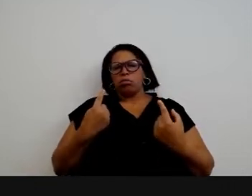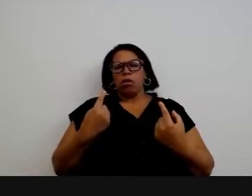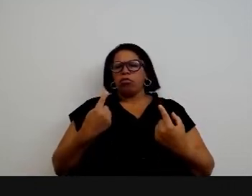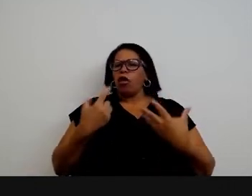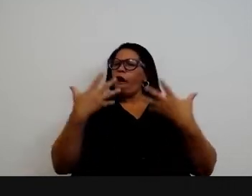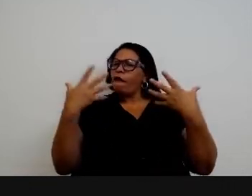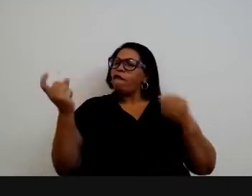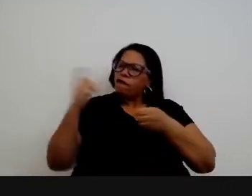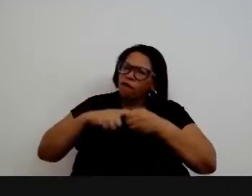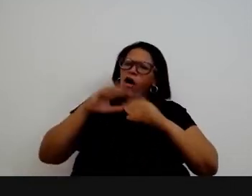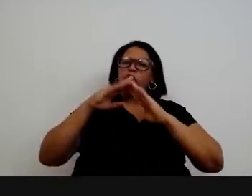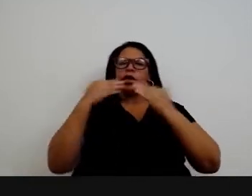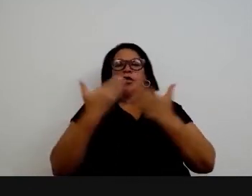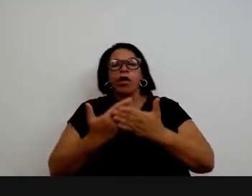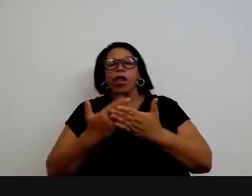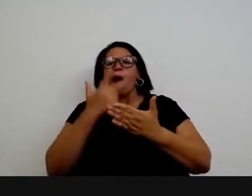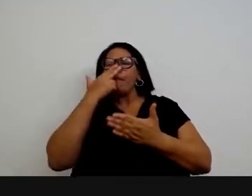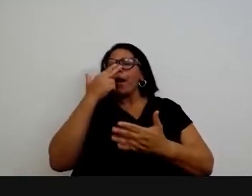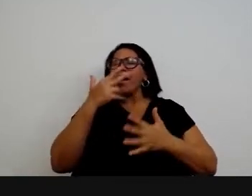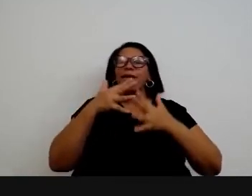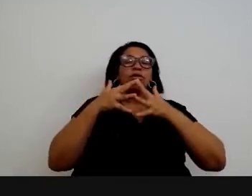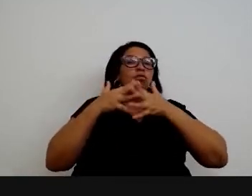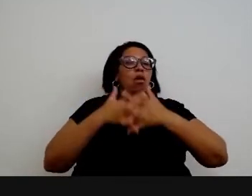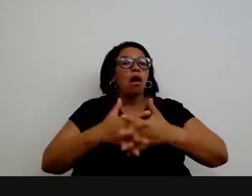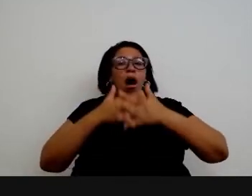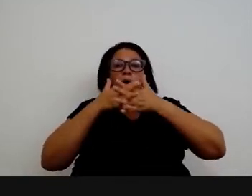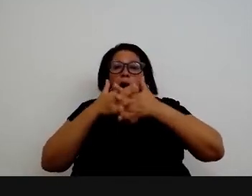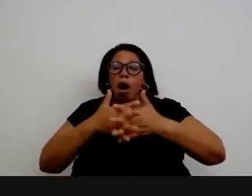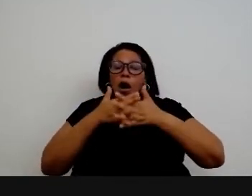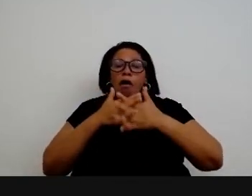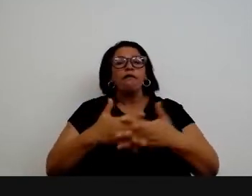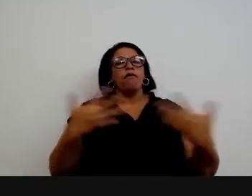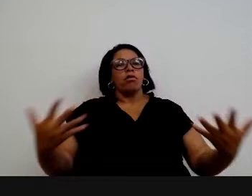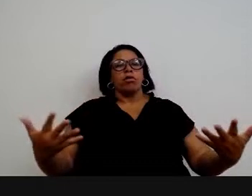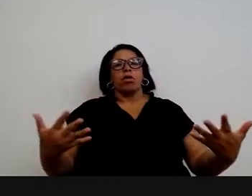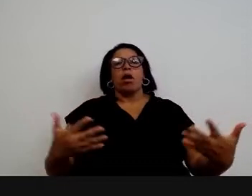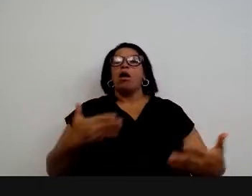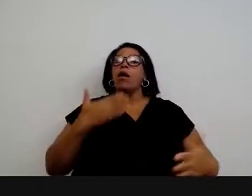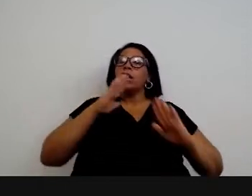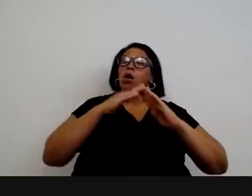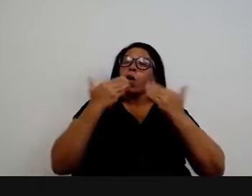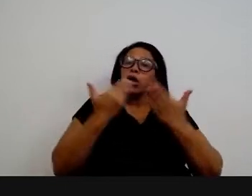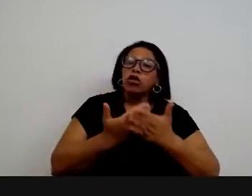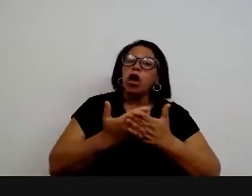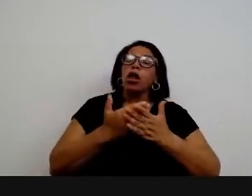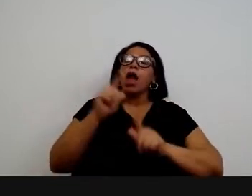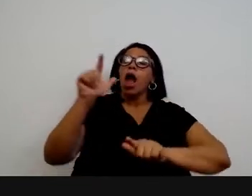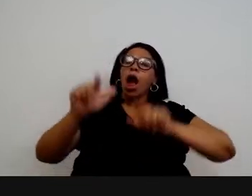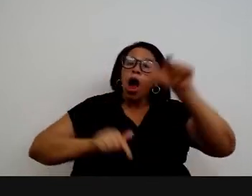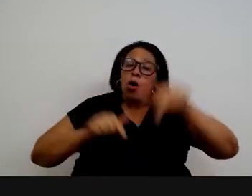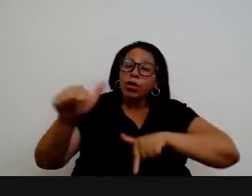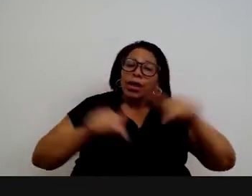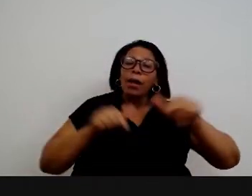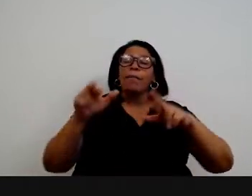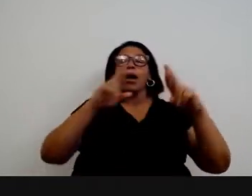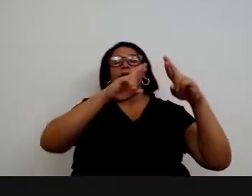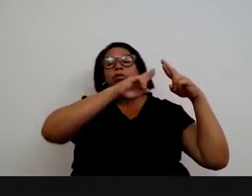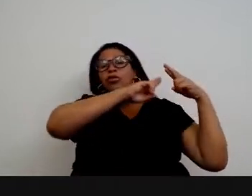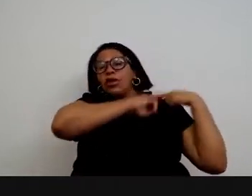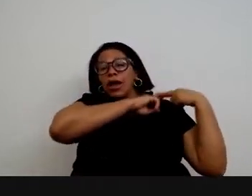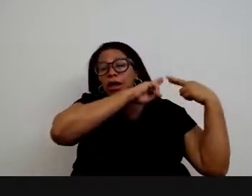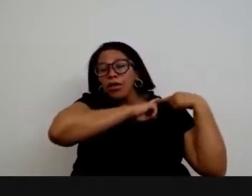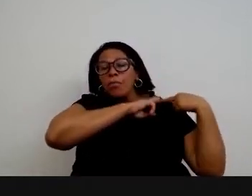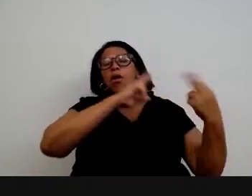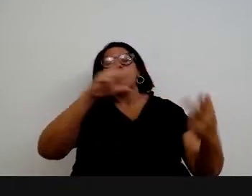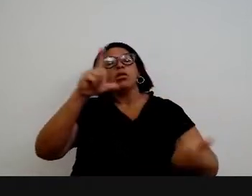retomar aquele negócio. E aí vira um trabalho de convicção muito maior do que um trabalho da responsabilidade